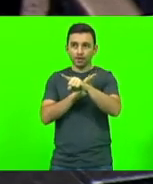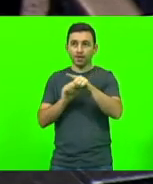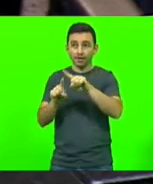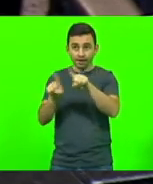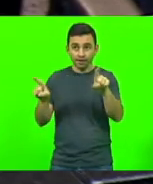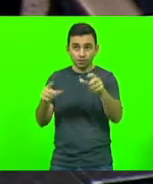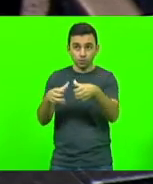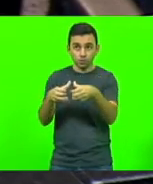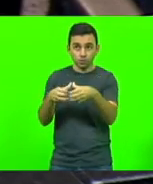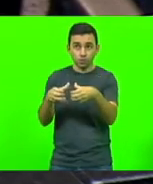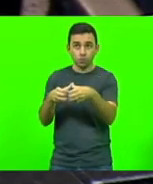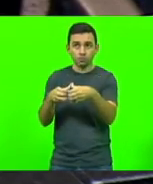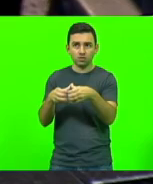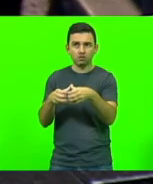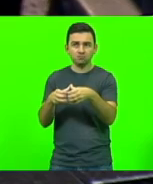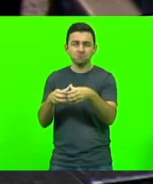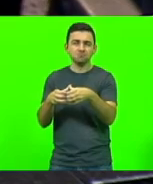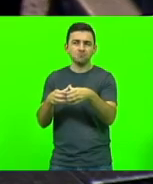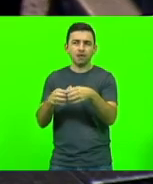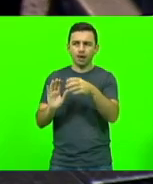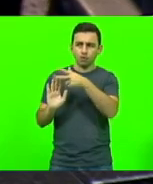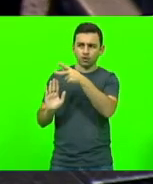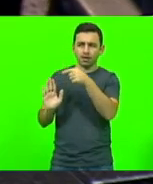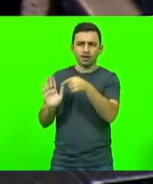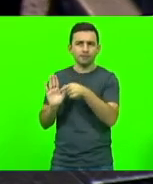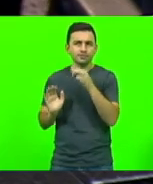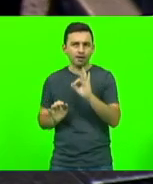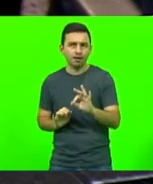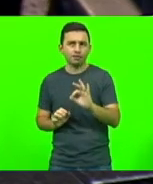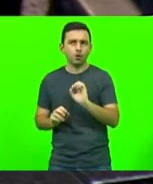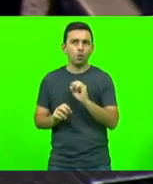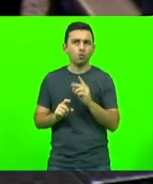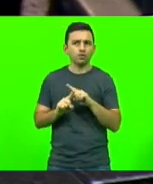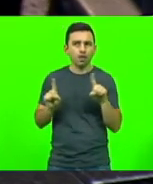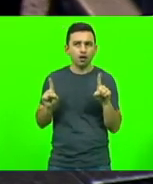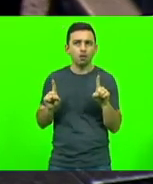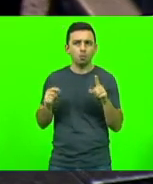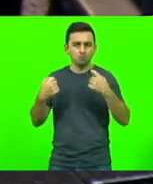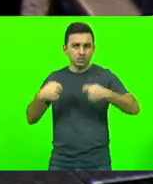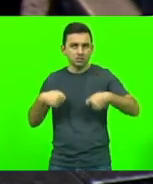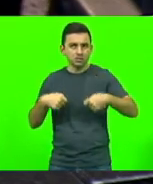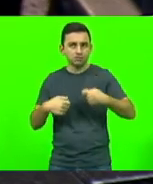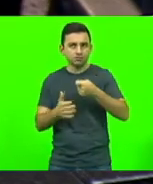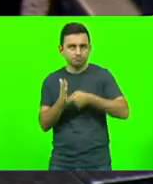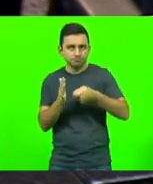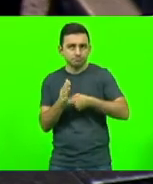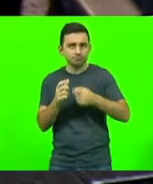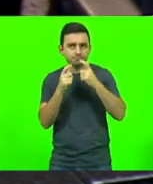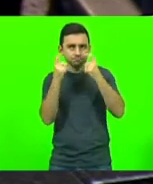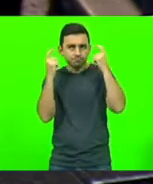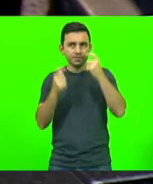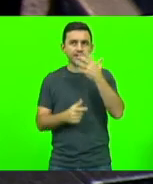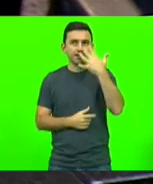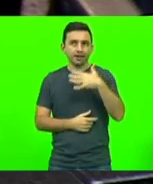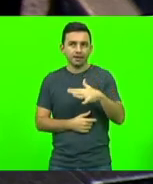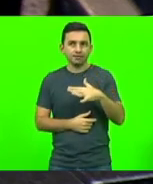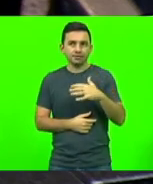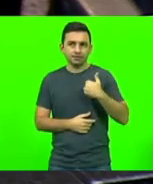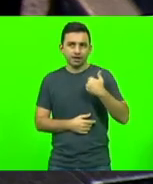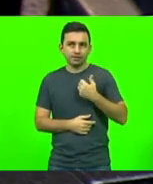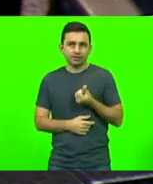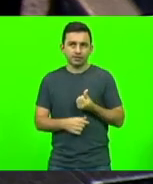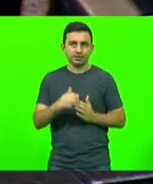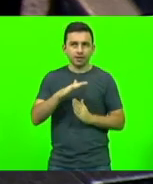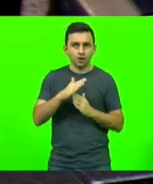centro sobre se a portaria estava correta ou não, se deveríamos ou não exigir máscaras de crianças de 6 a 11